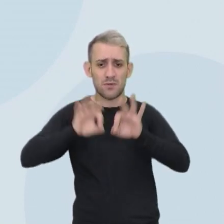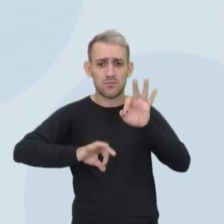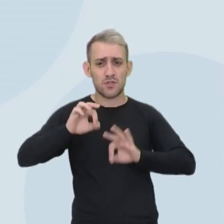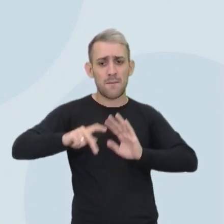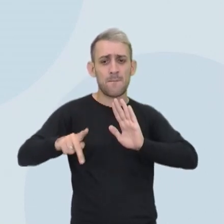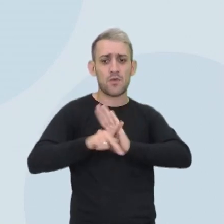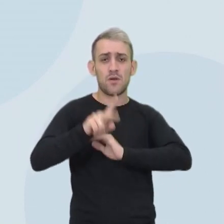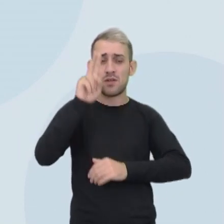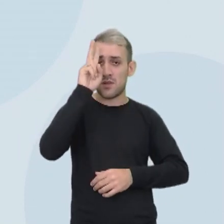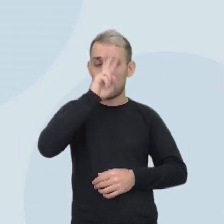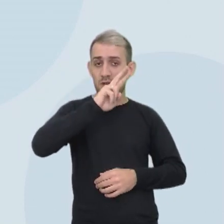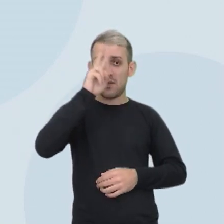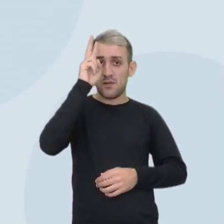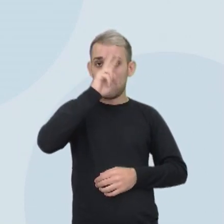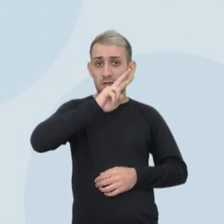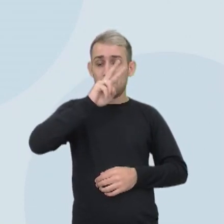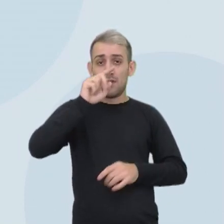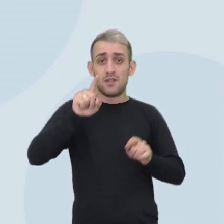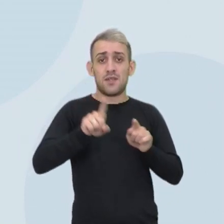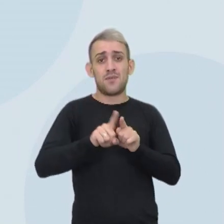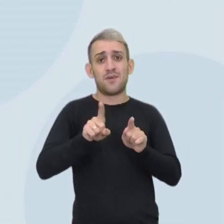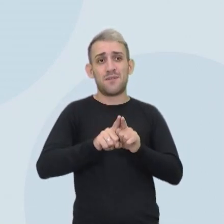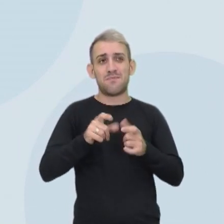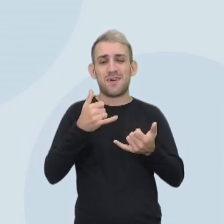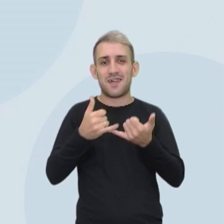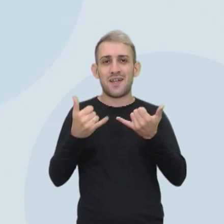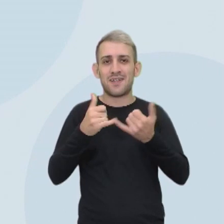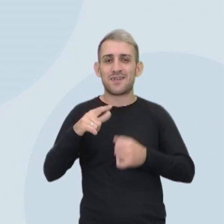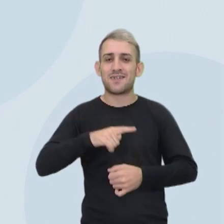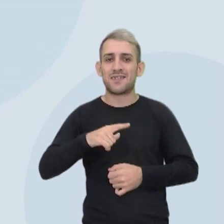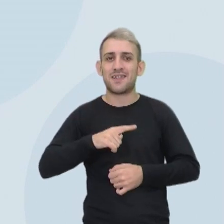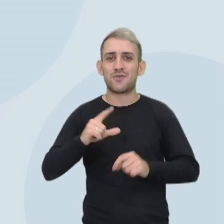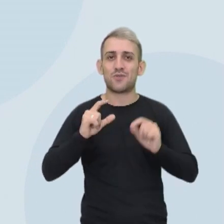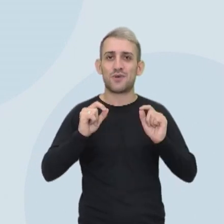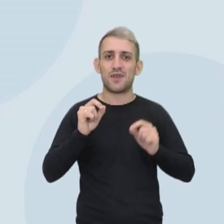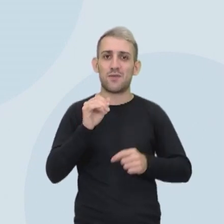histórica, e isso acaba levando aí